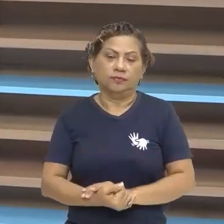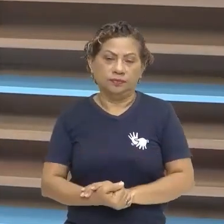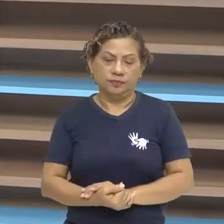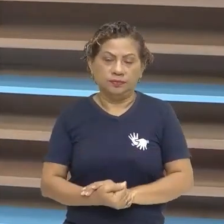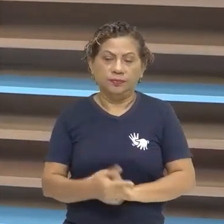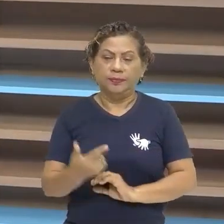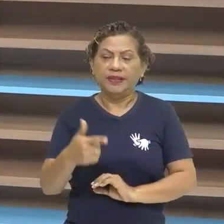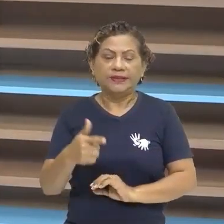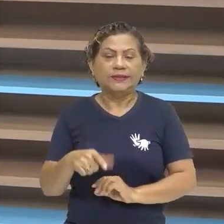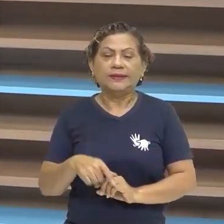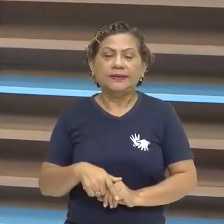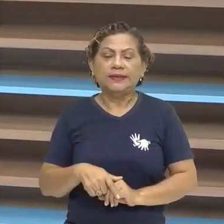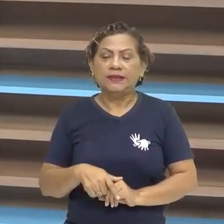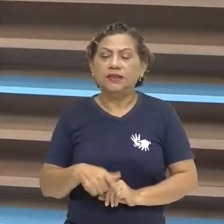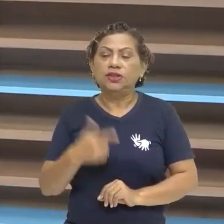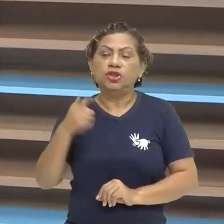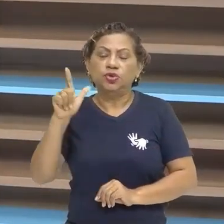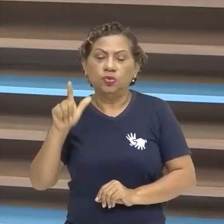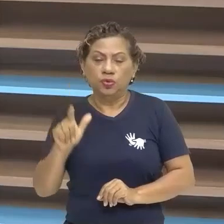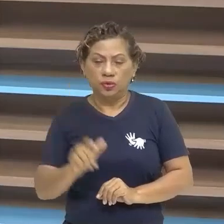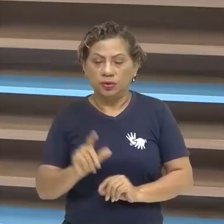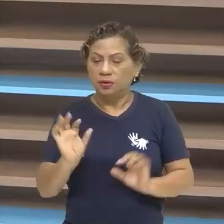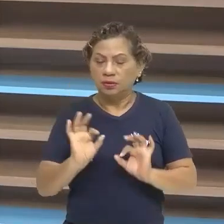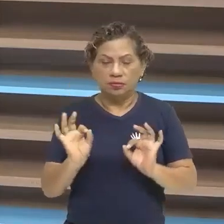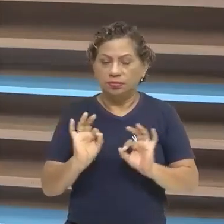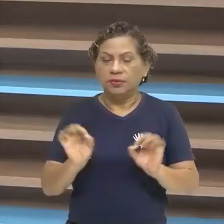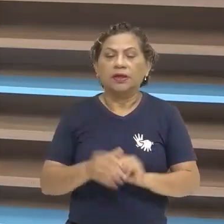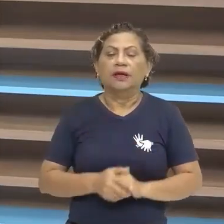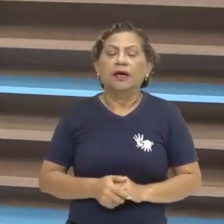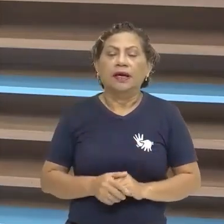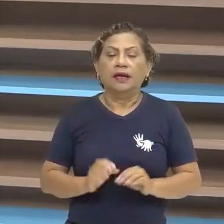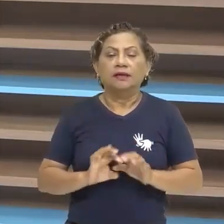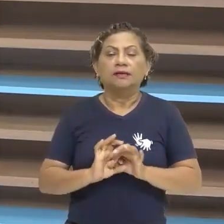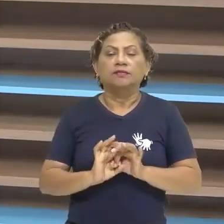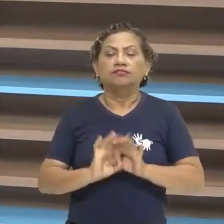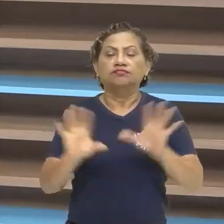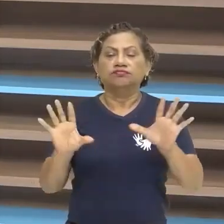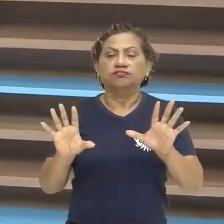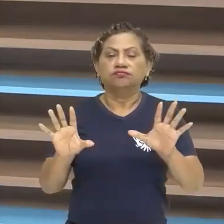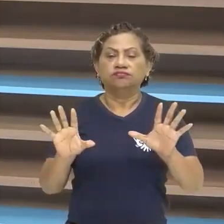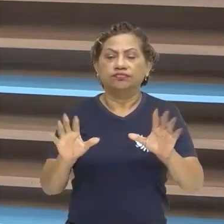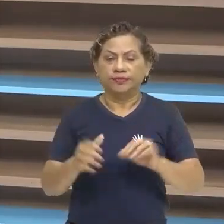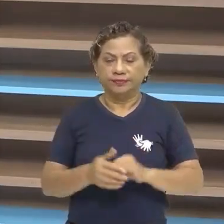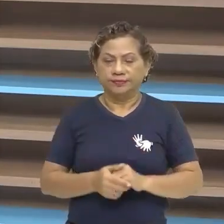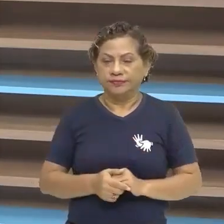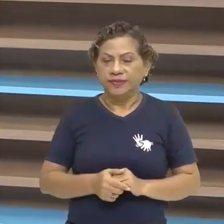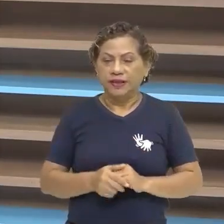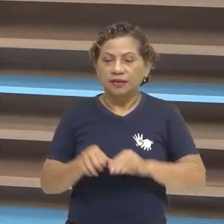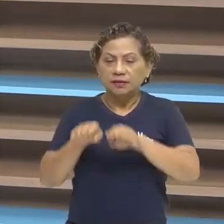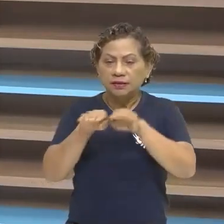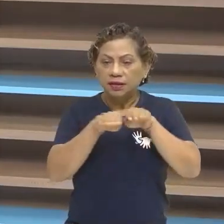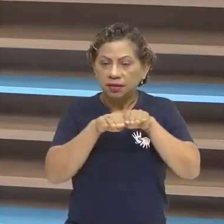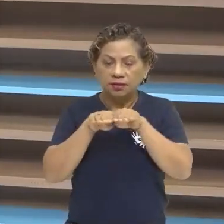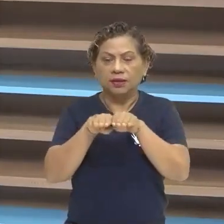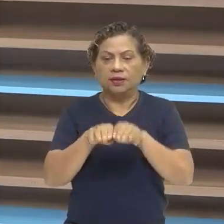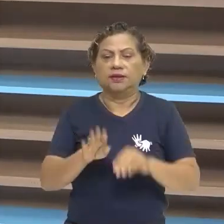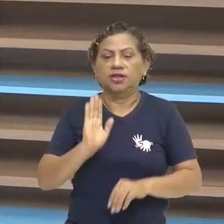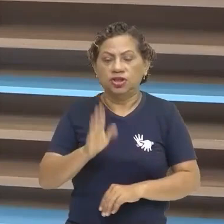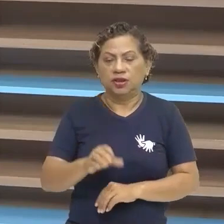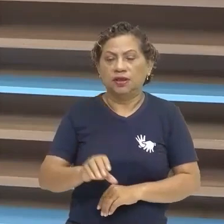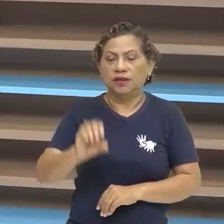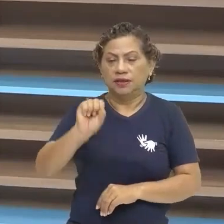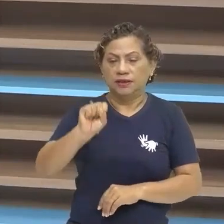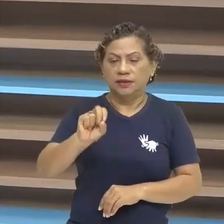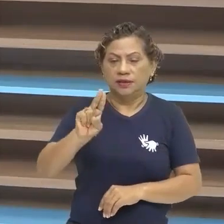para poder acontecer. Deu para entender isso? Então, por isso, elas são coordenadas. Nenhuma é superior à outra. Nas orações